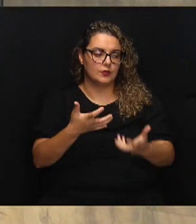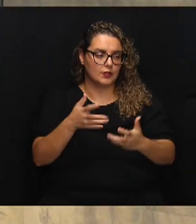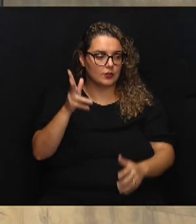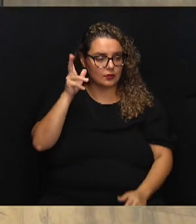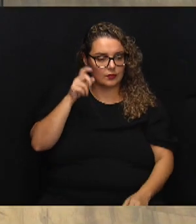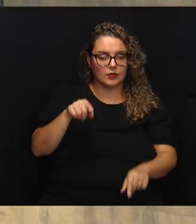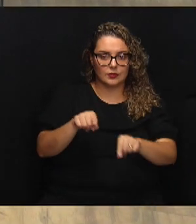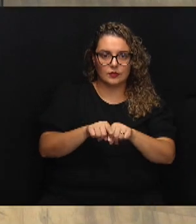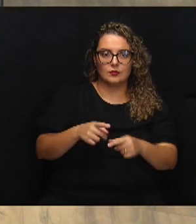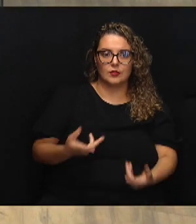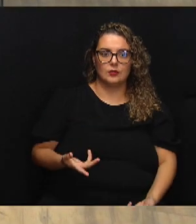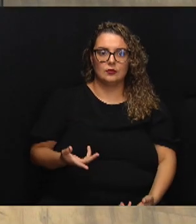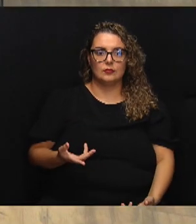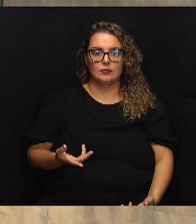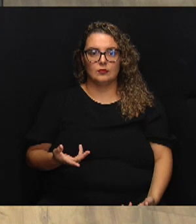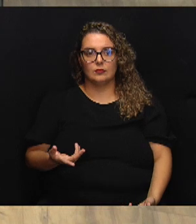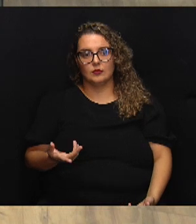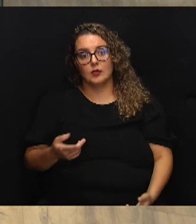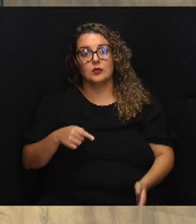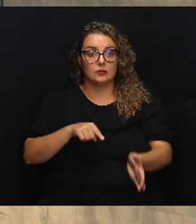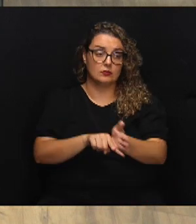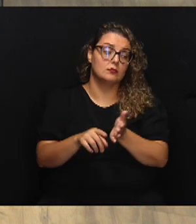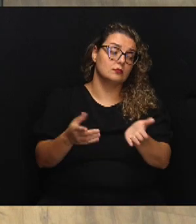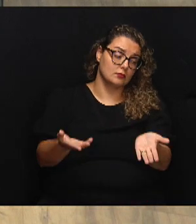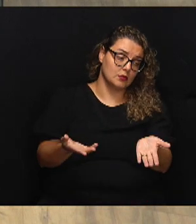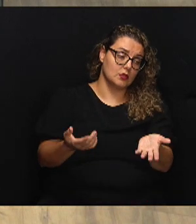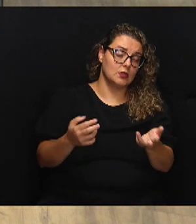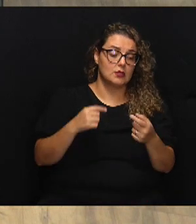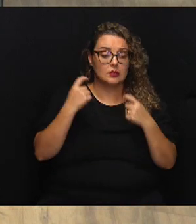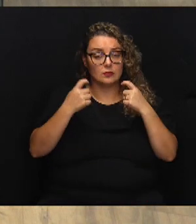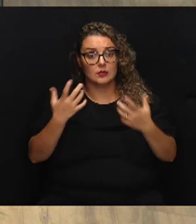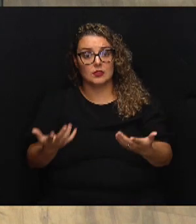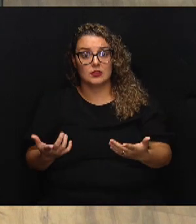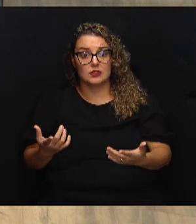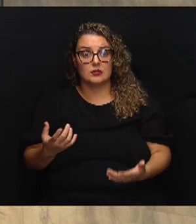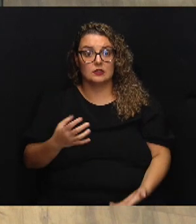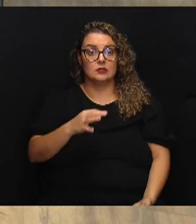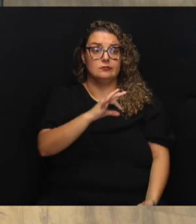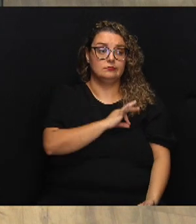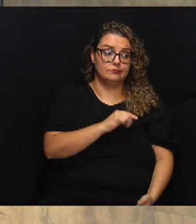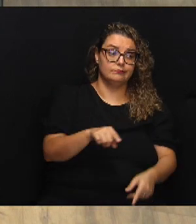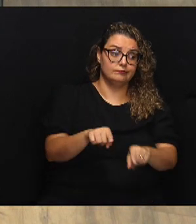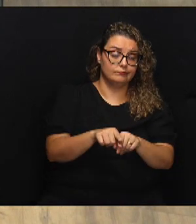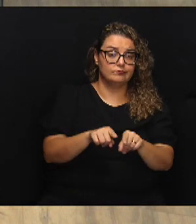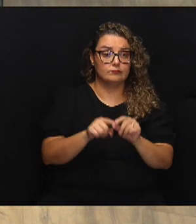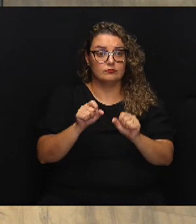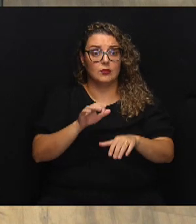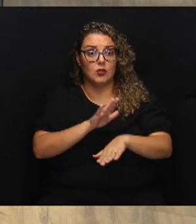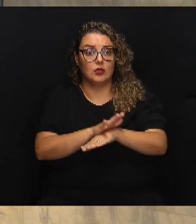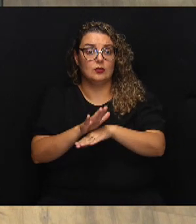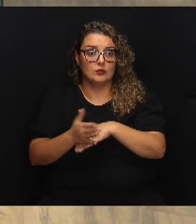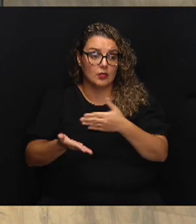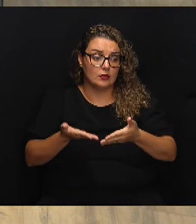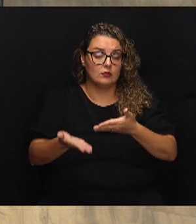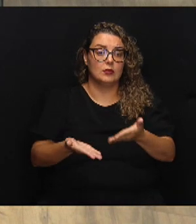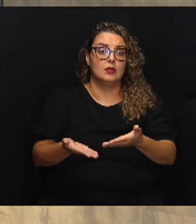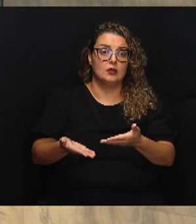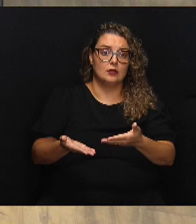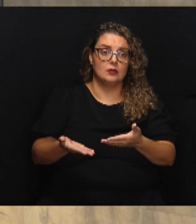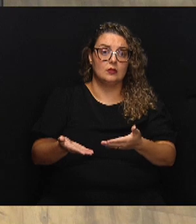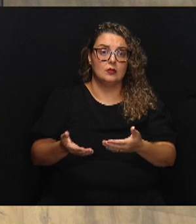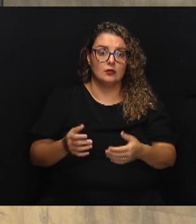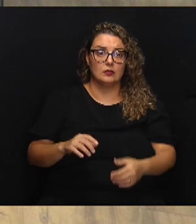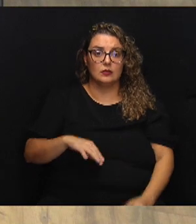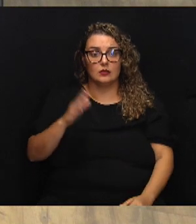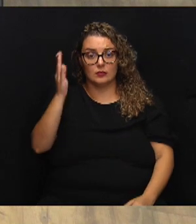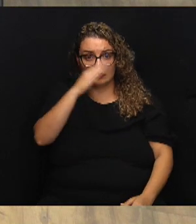sobre este meu receio, sobre este questionamento, né? Se tem braço a polícia para também cuidar dessa parte da